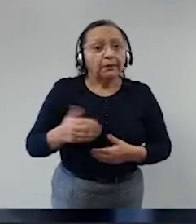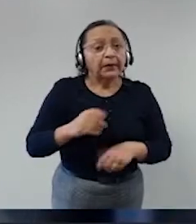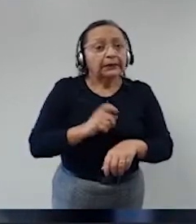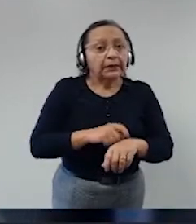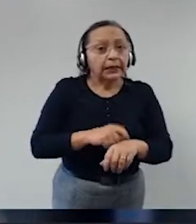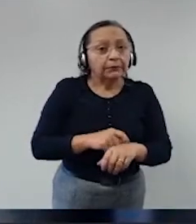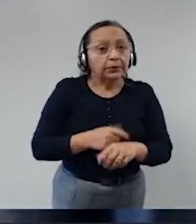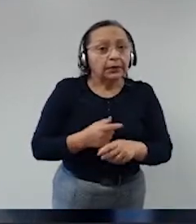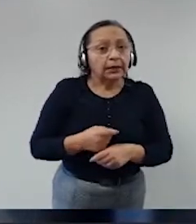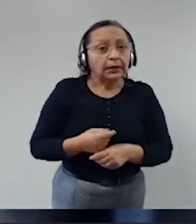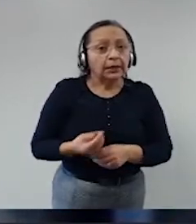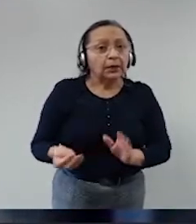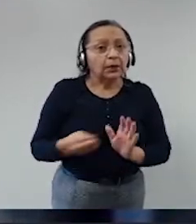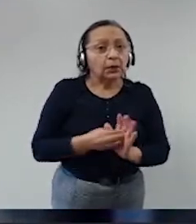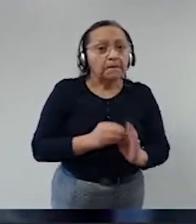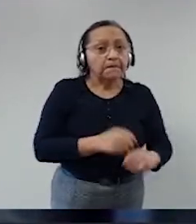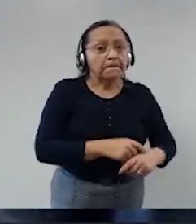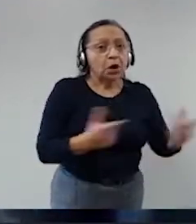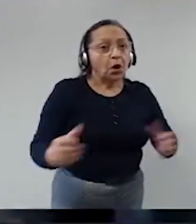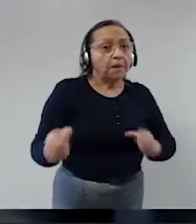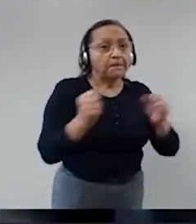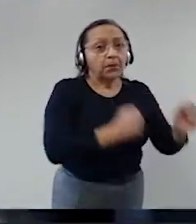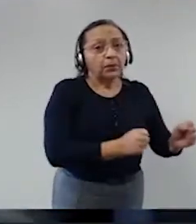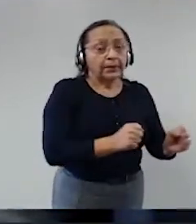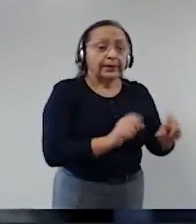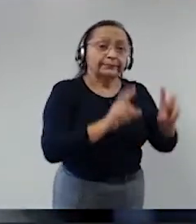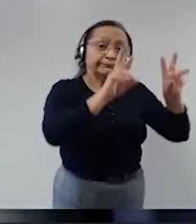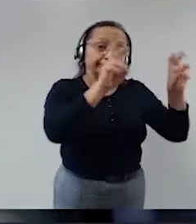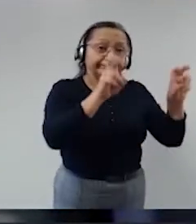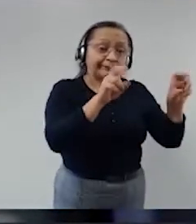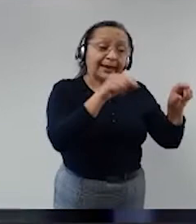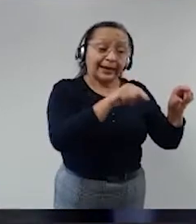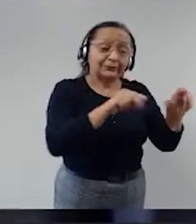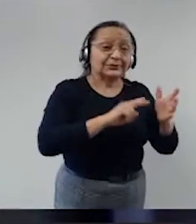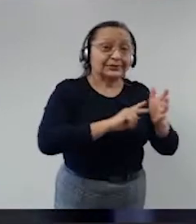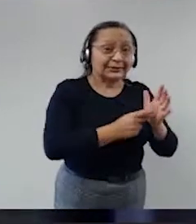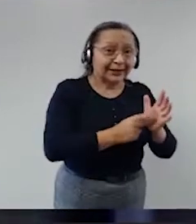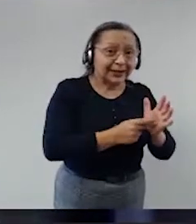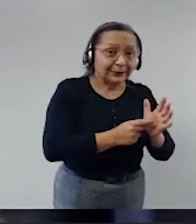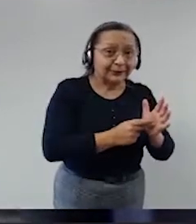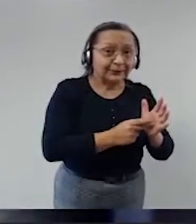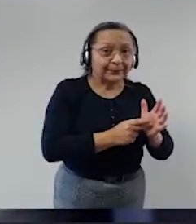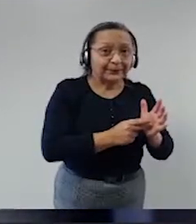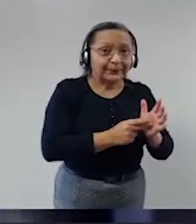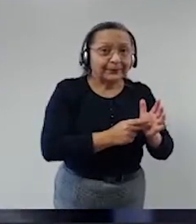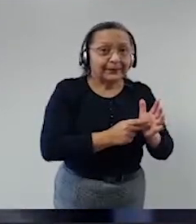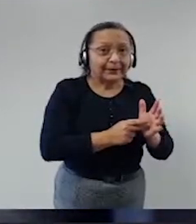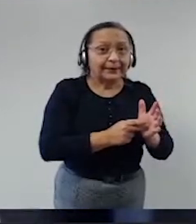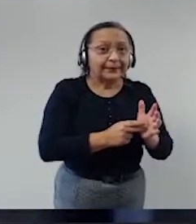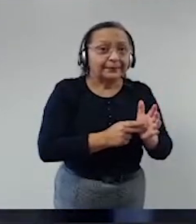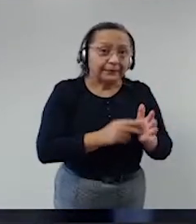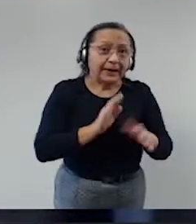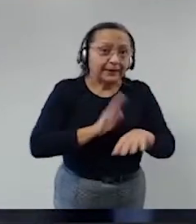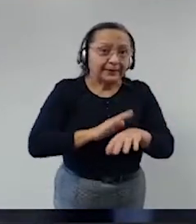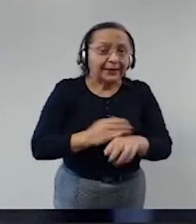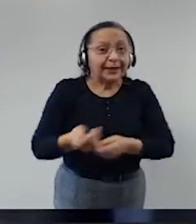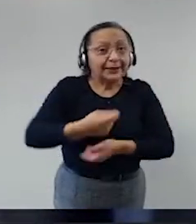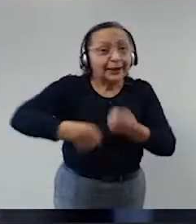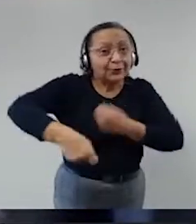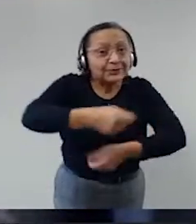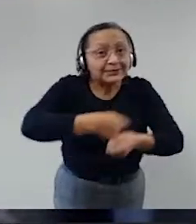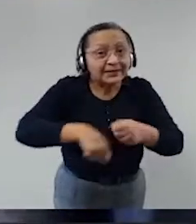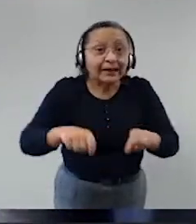que se atribuiu um maior poder, entre aspas, aos sindicatos, do ponto de vista negocial, também